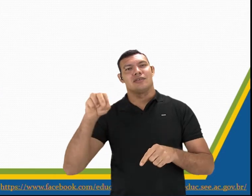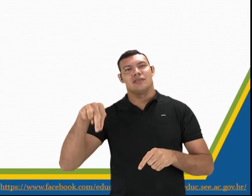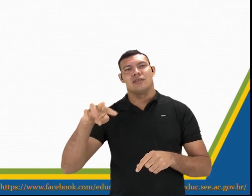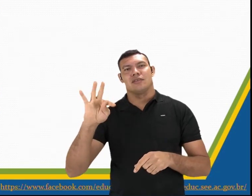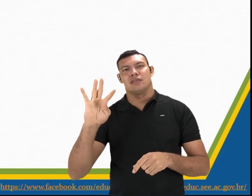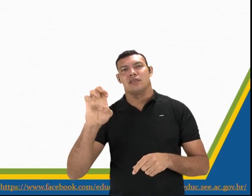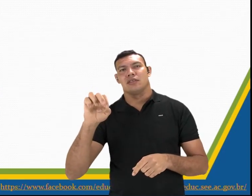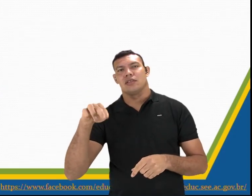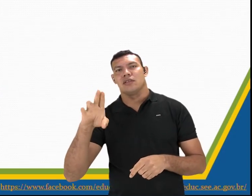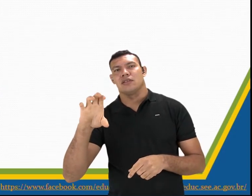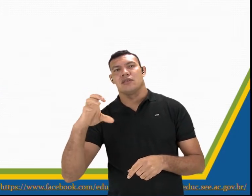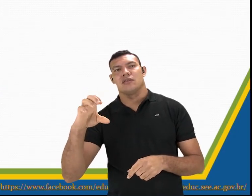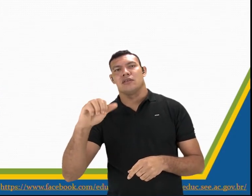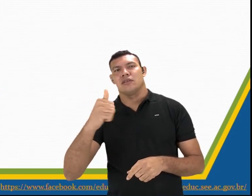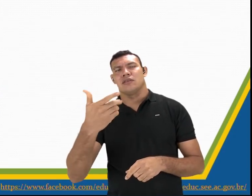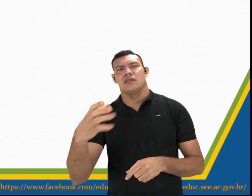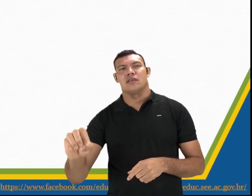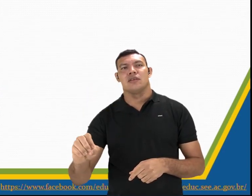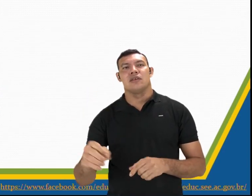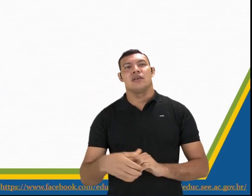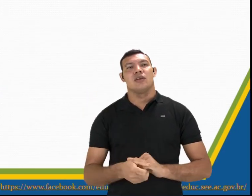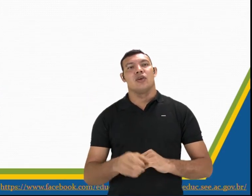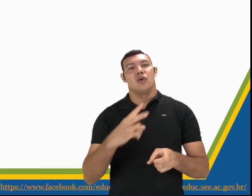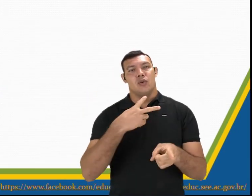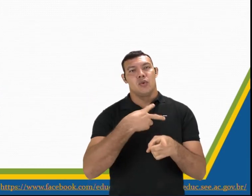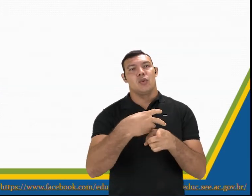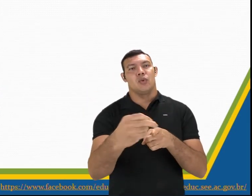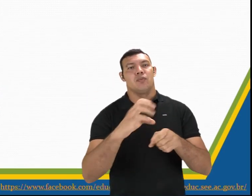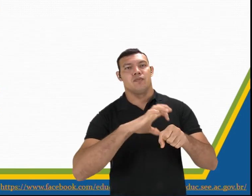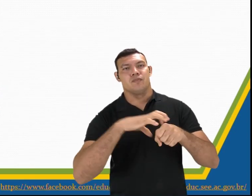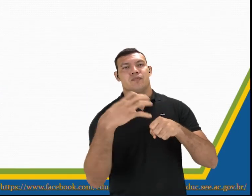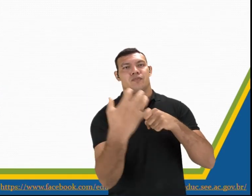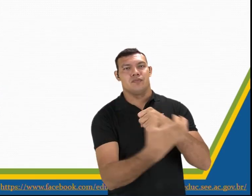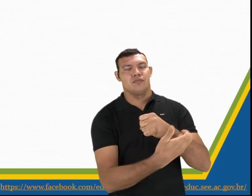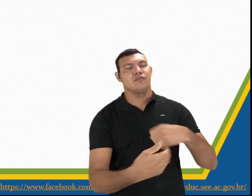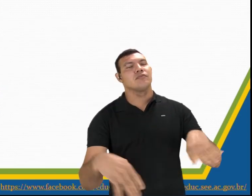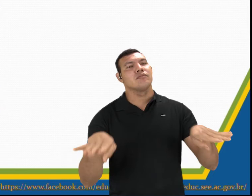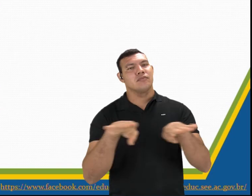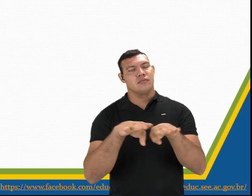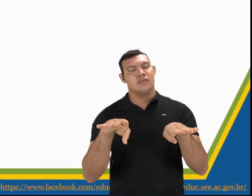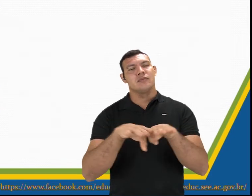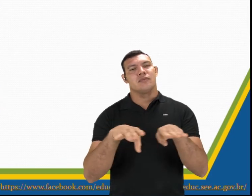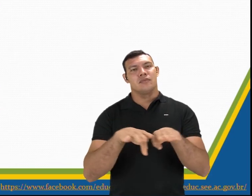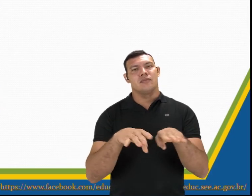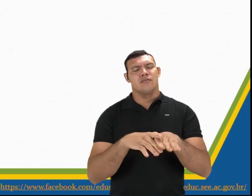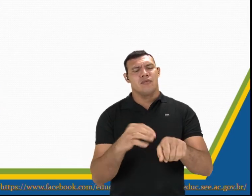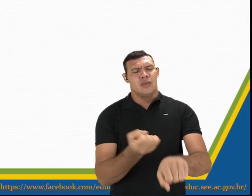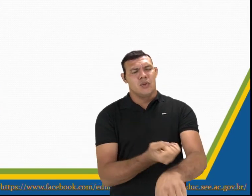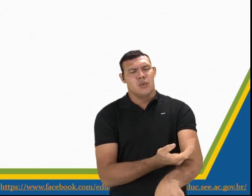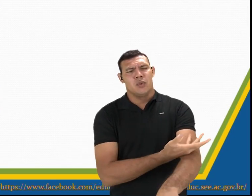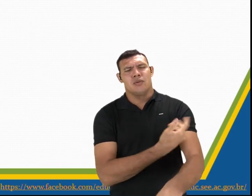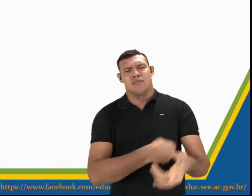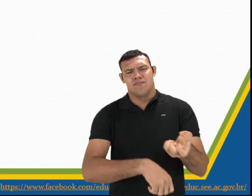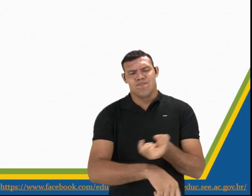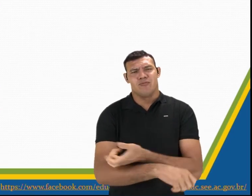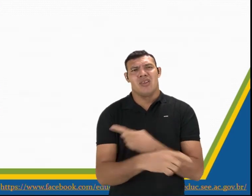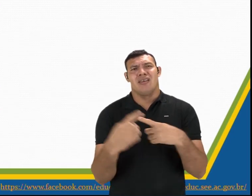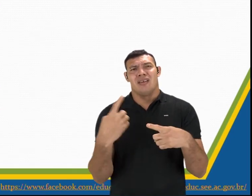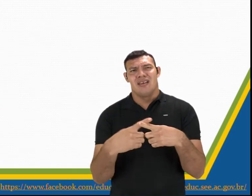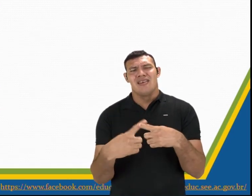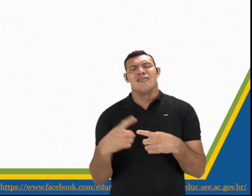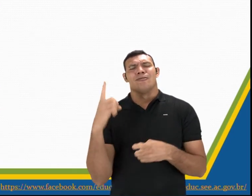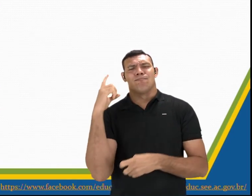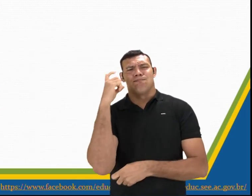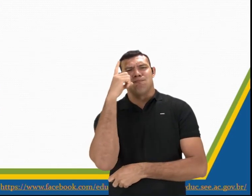tá? E a comoção que, mesmo tendo dias difíceis, e a celebração do